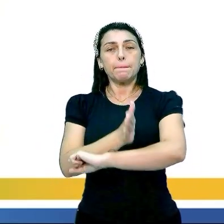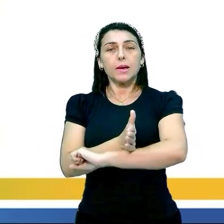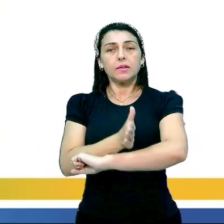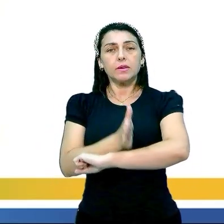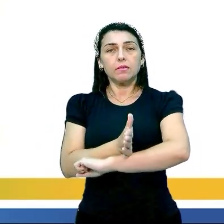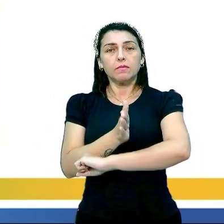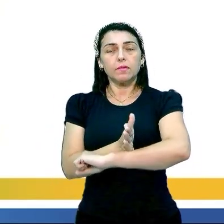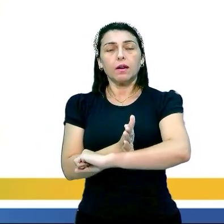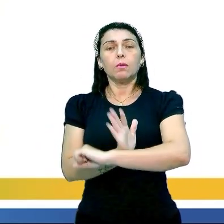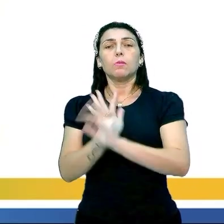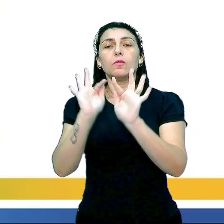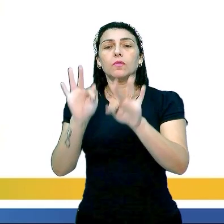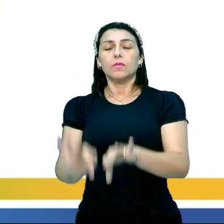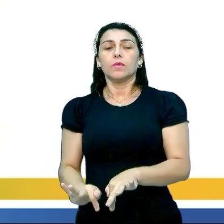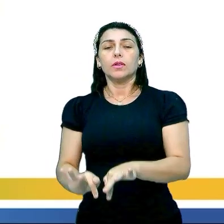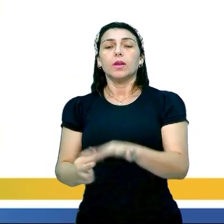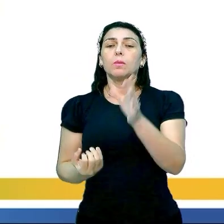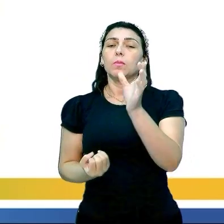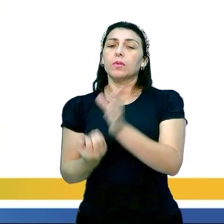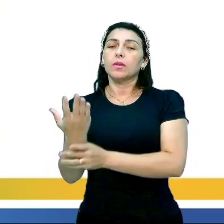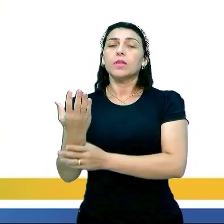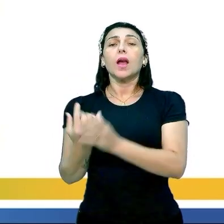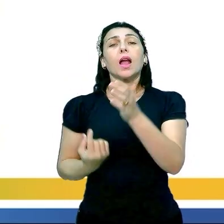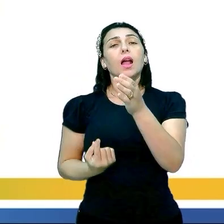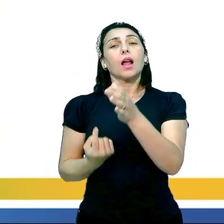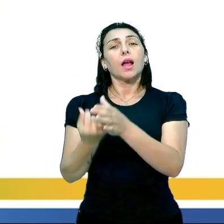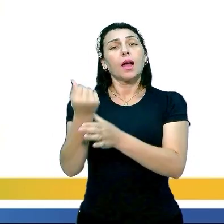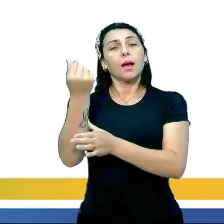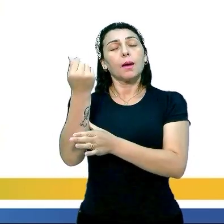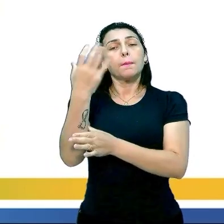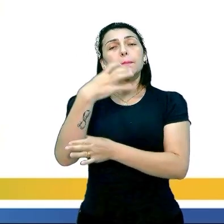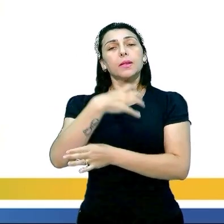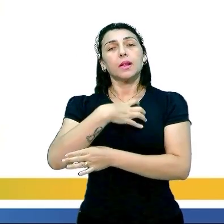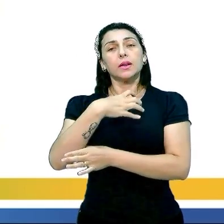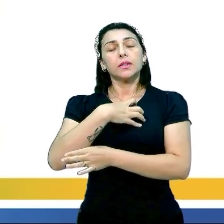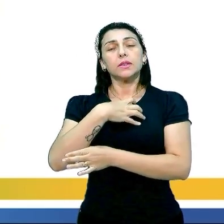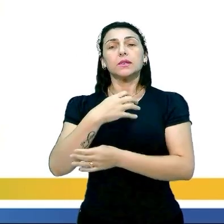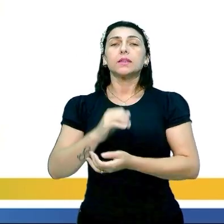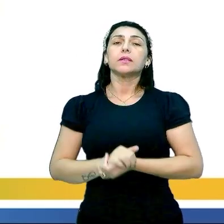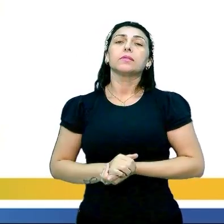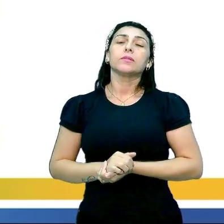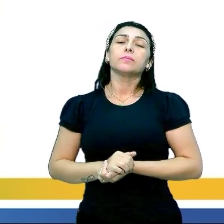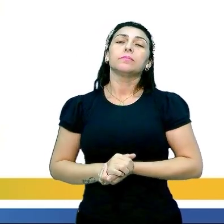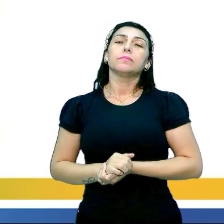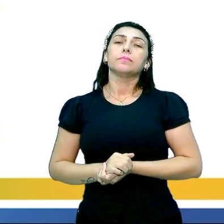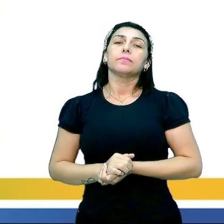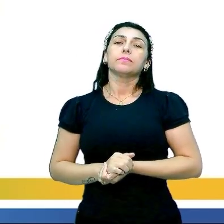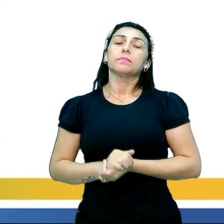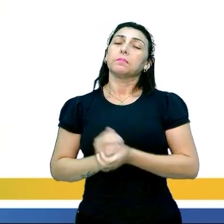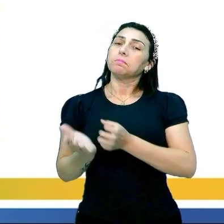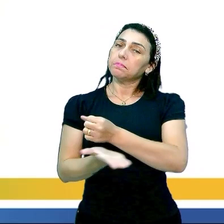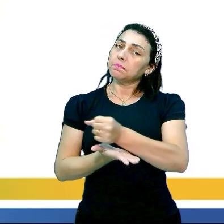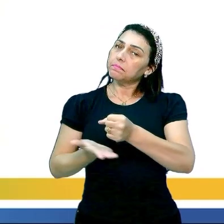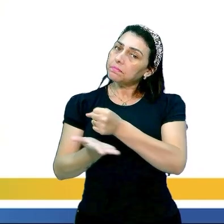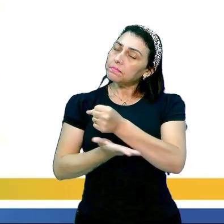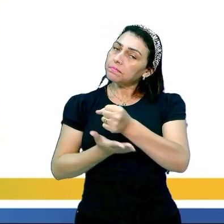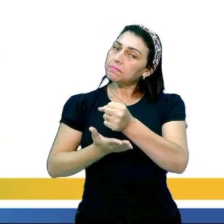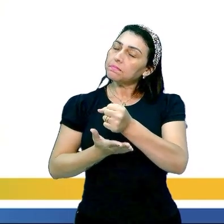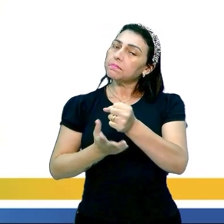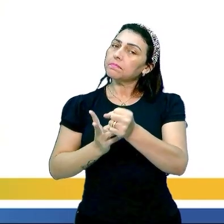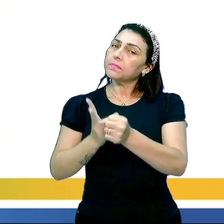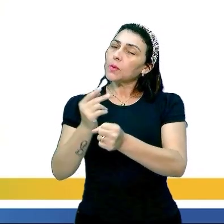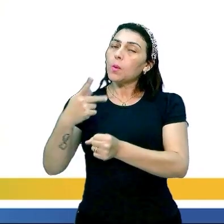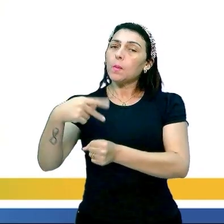por fim nós vamos ter aí o modo de produção capitalista. Esse modo de produção ele é baseado na força